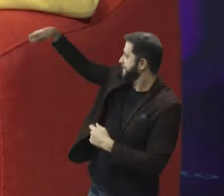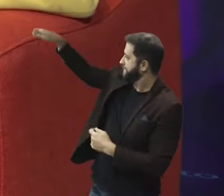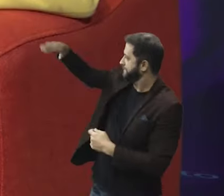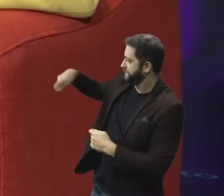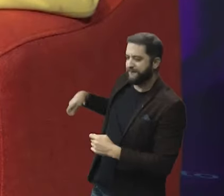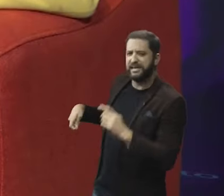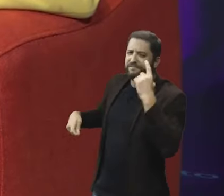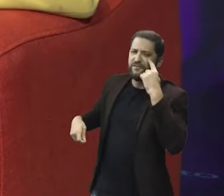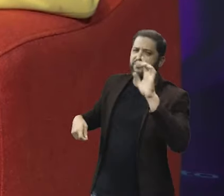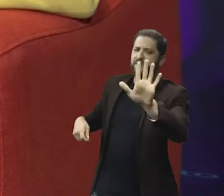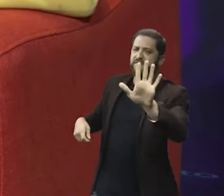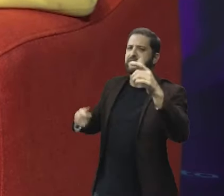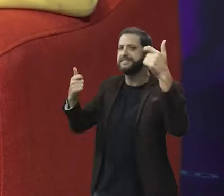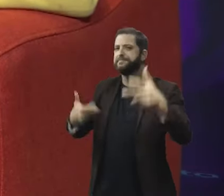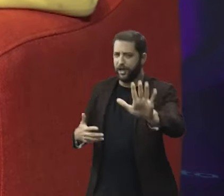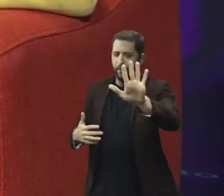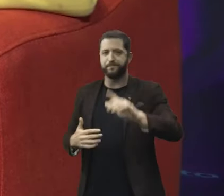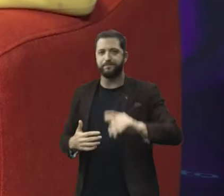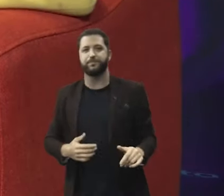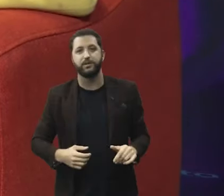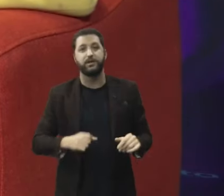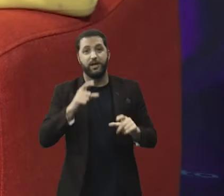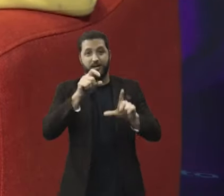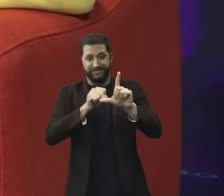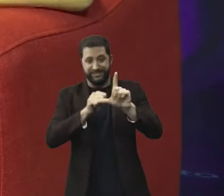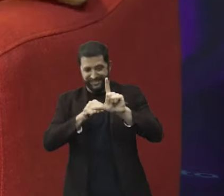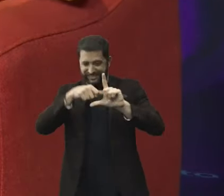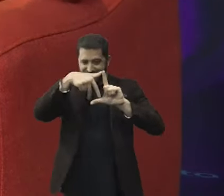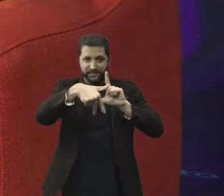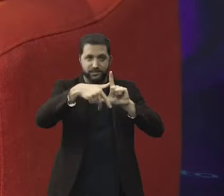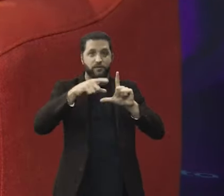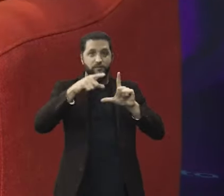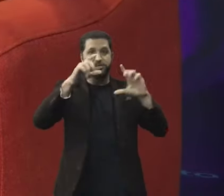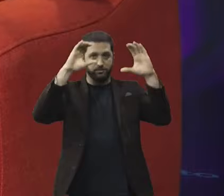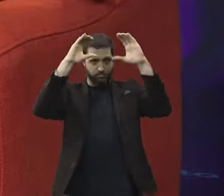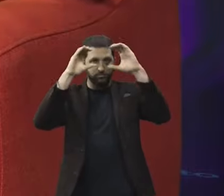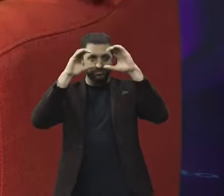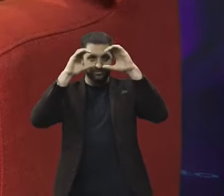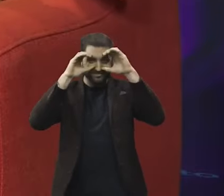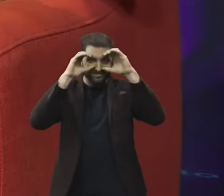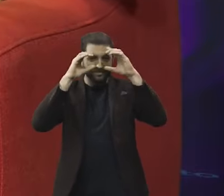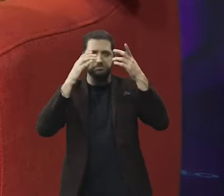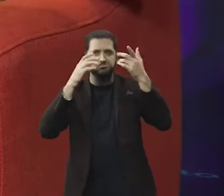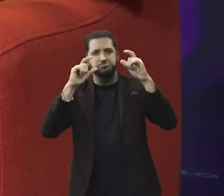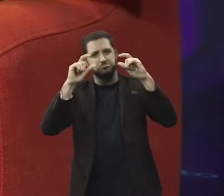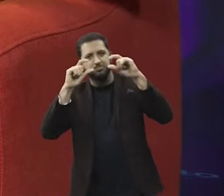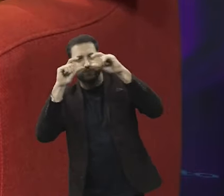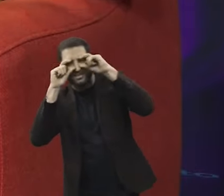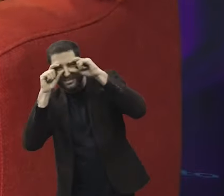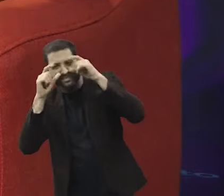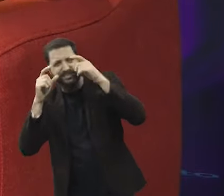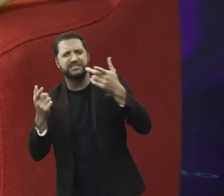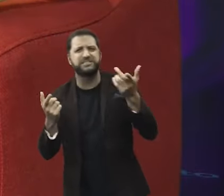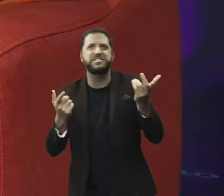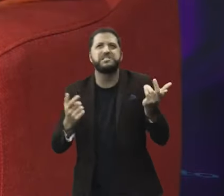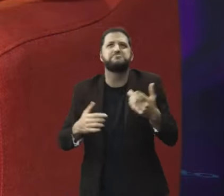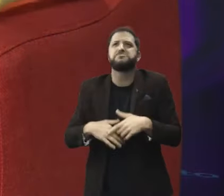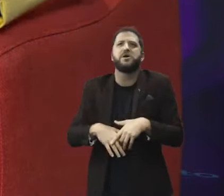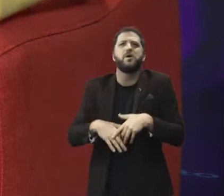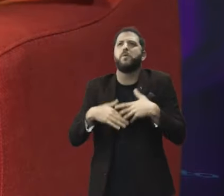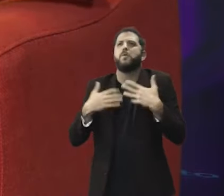quando tiver diante do metaverso você vai usar de equipamentos então equipamentos como óculos eh muit das vezes outras